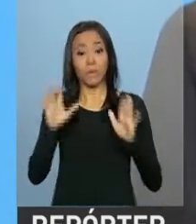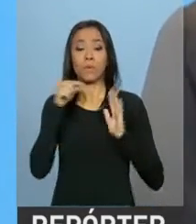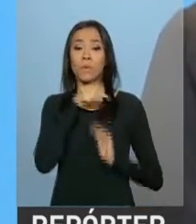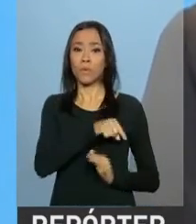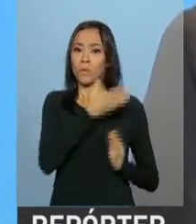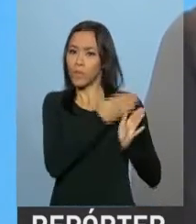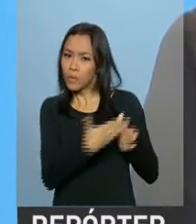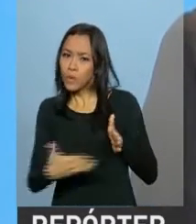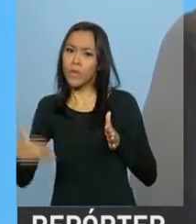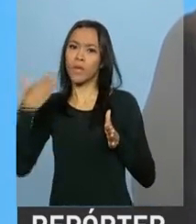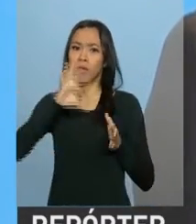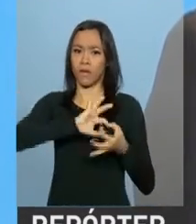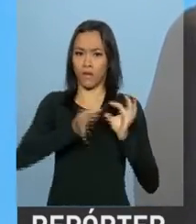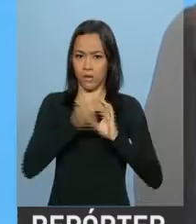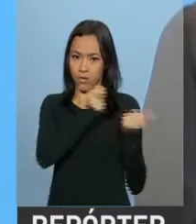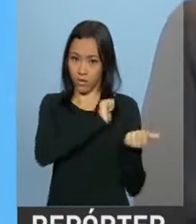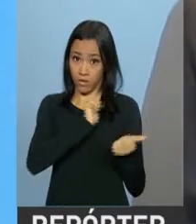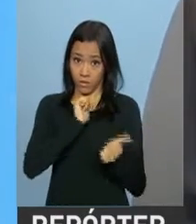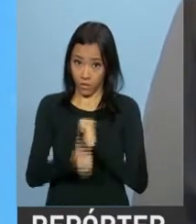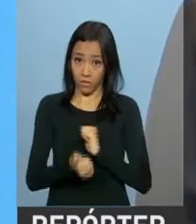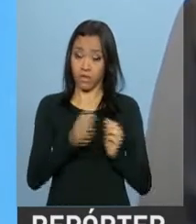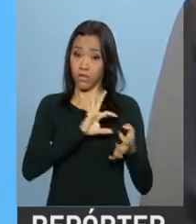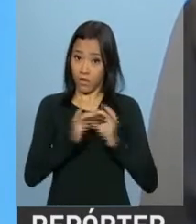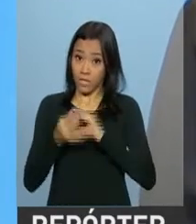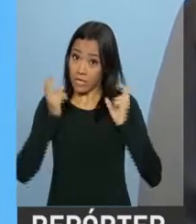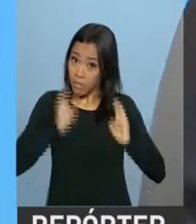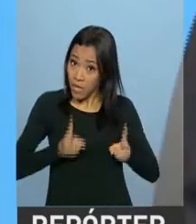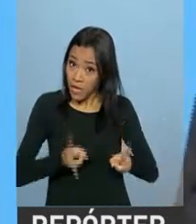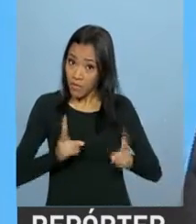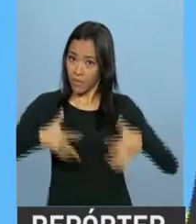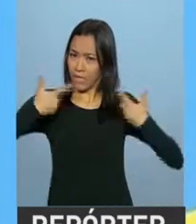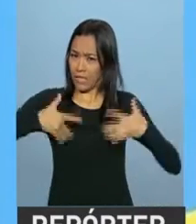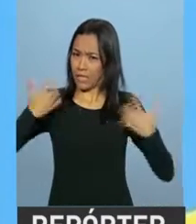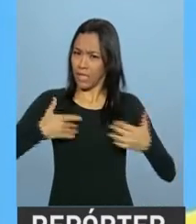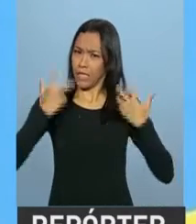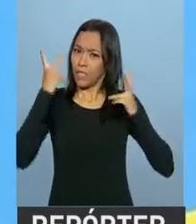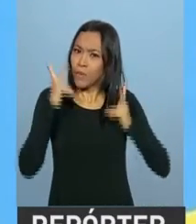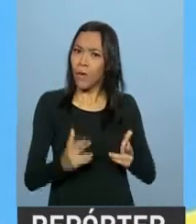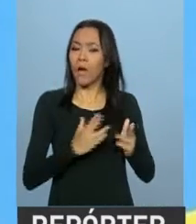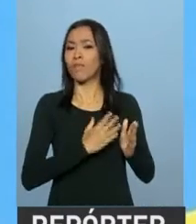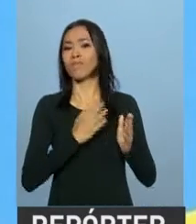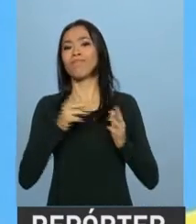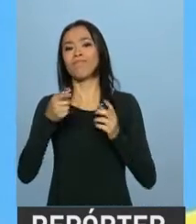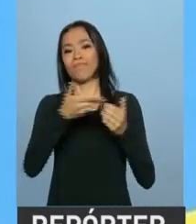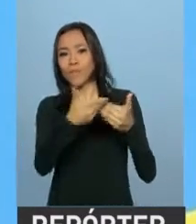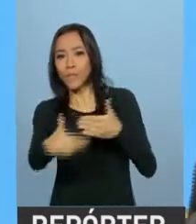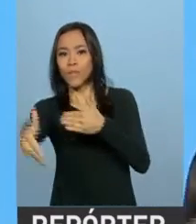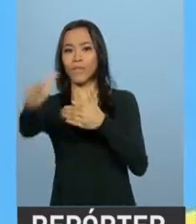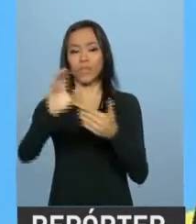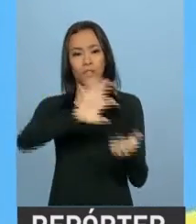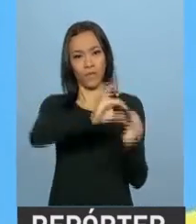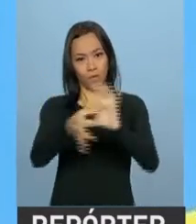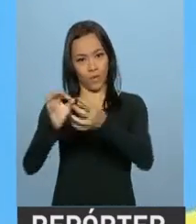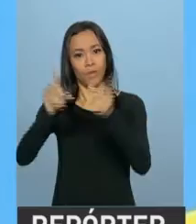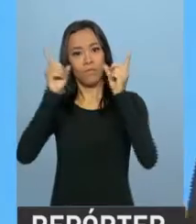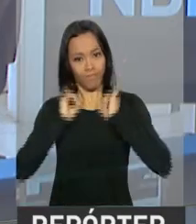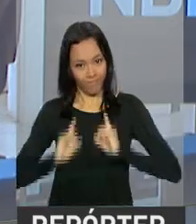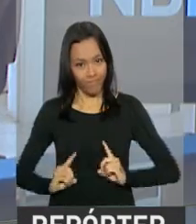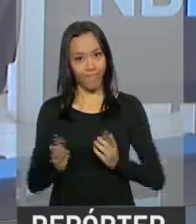e durante os jogos olímpicos que este mesmo entusiasmo se verifique durante os jogos paralímpicos